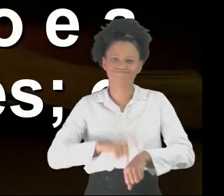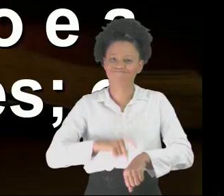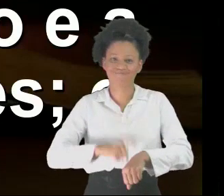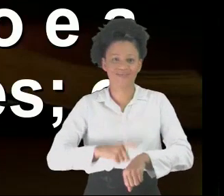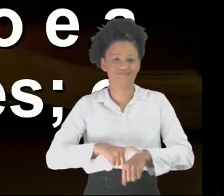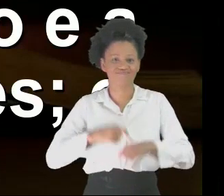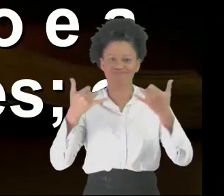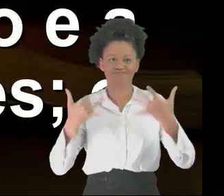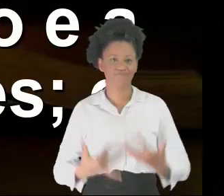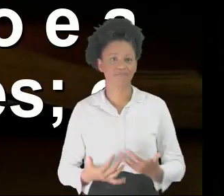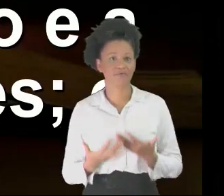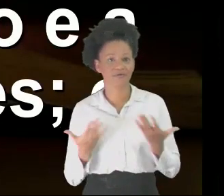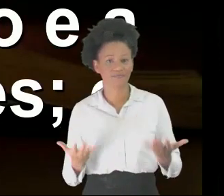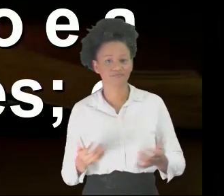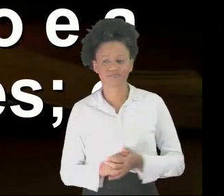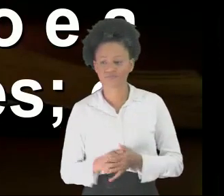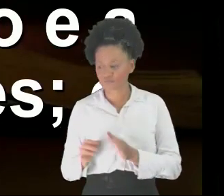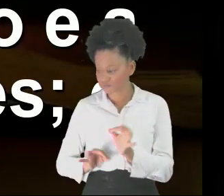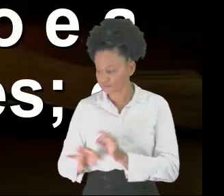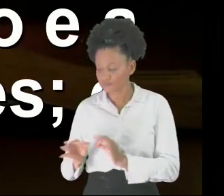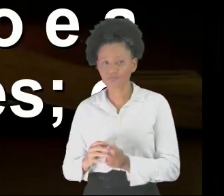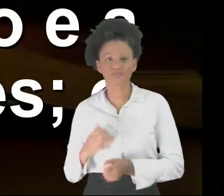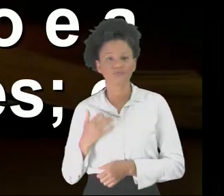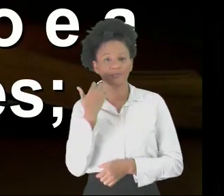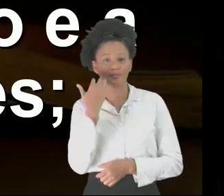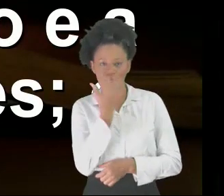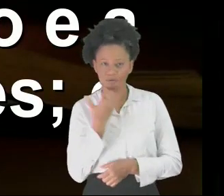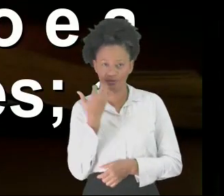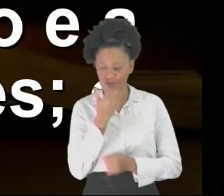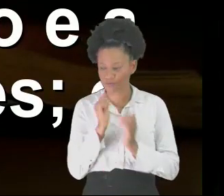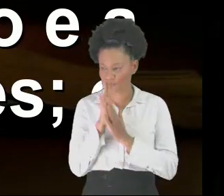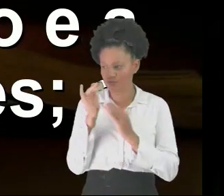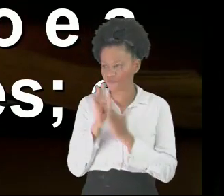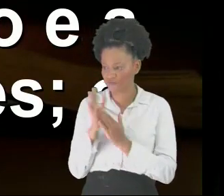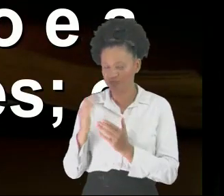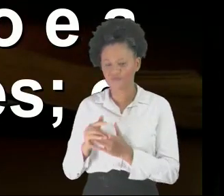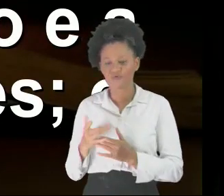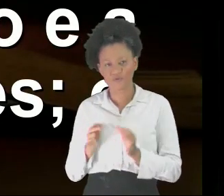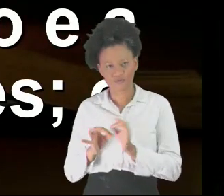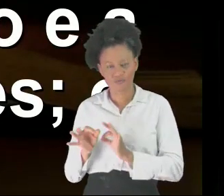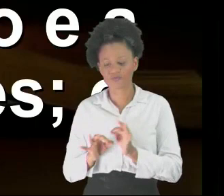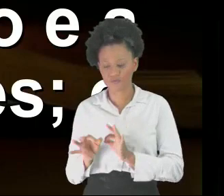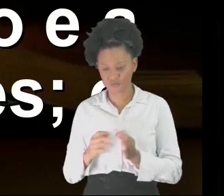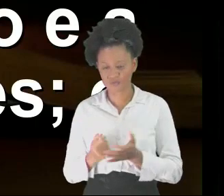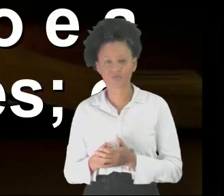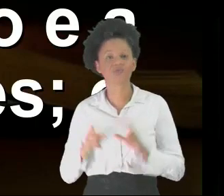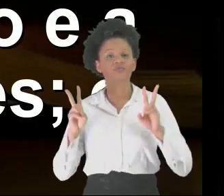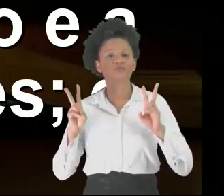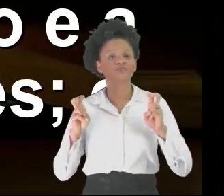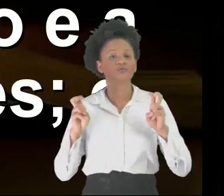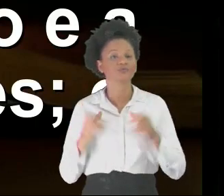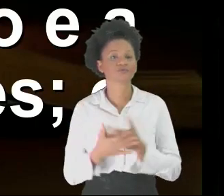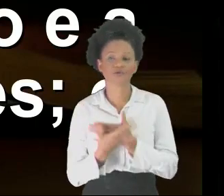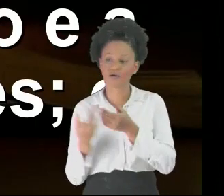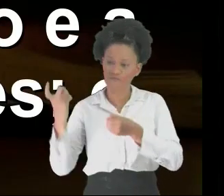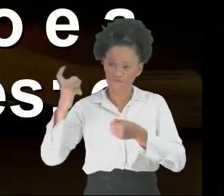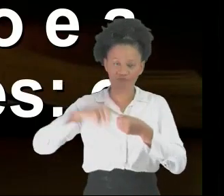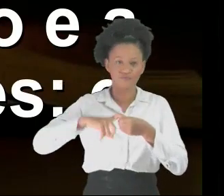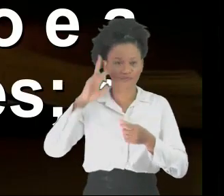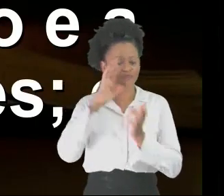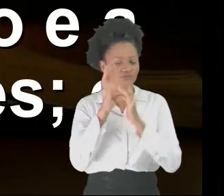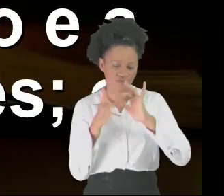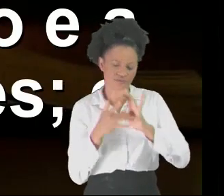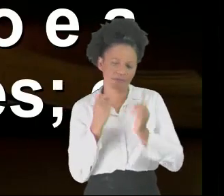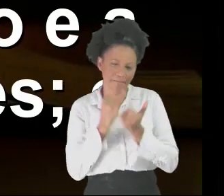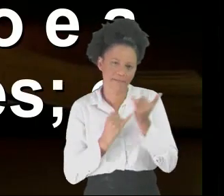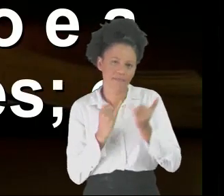hoje. Irmãos, preparem um hino, vocês vieram de tão longe, obrigado por terem vindo, viu? Prepare um hino que fale sobre a vinda de Jesus ou coisa